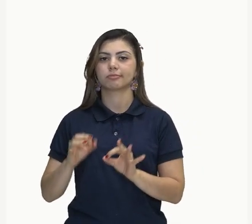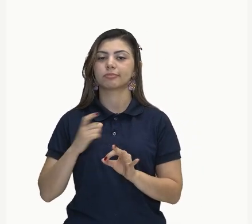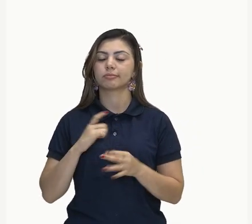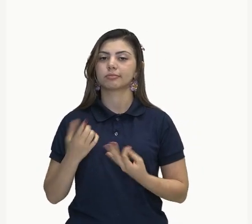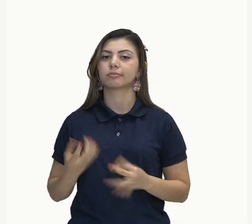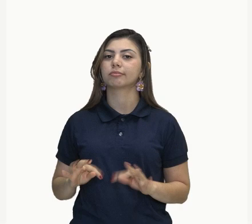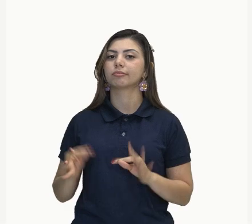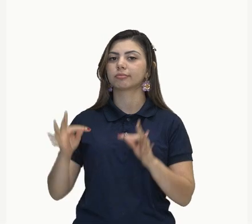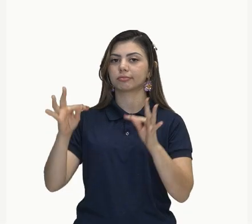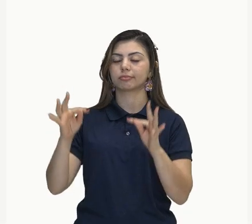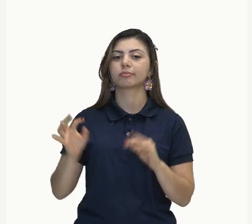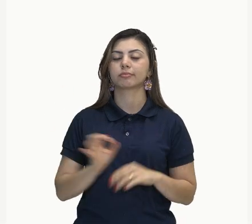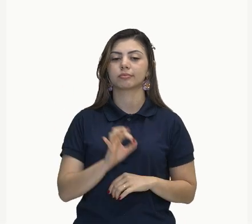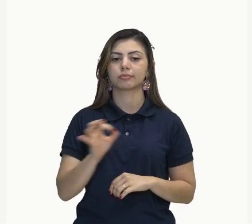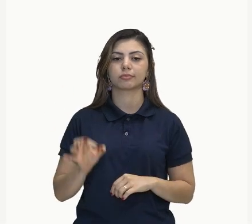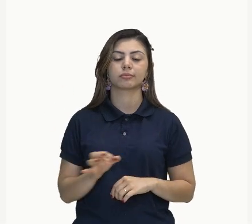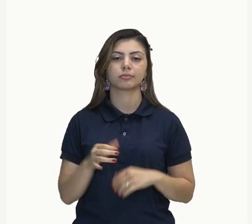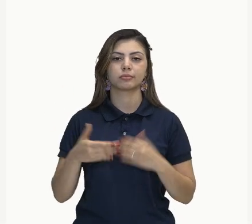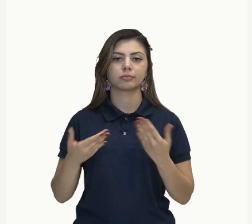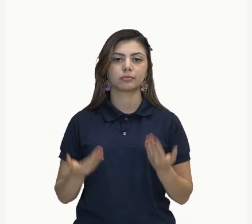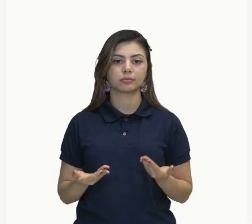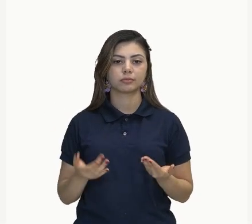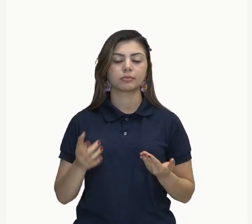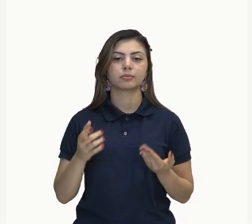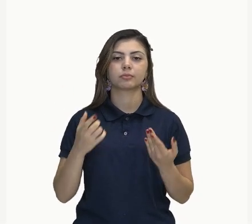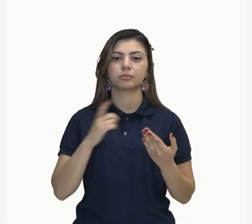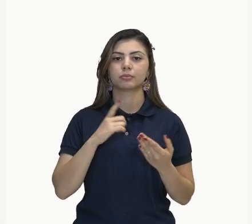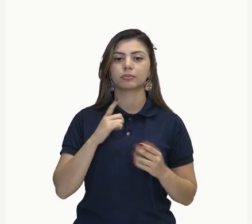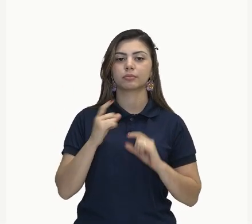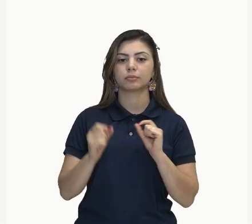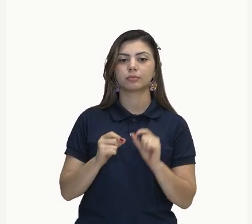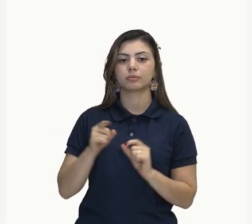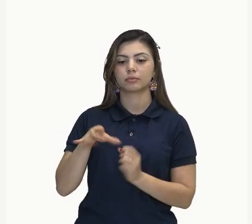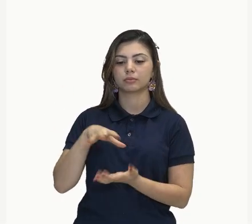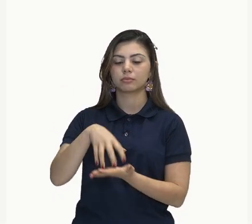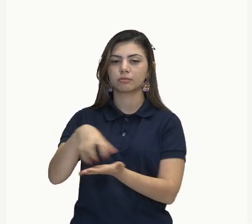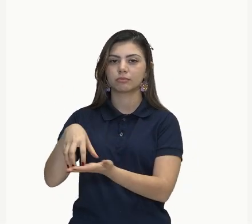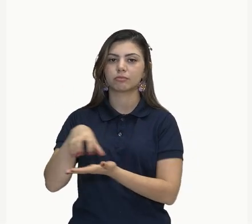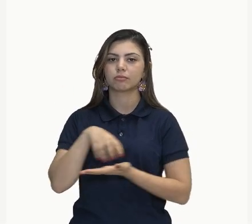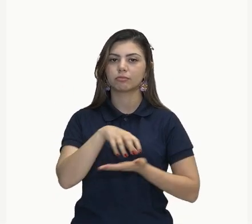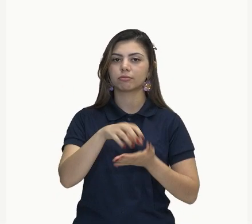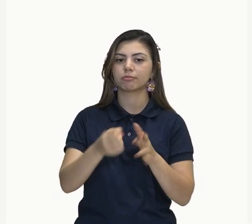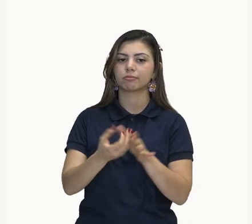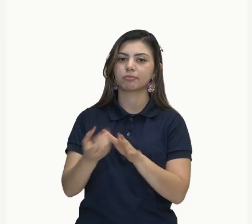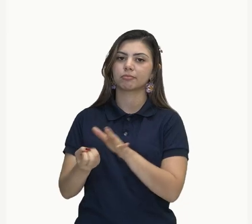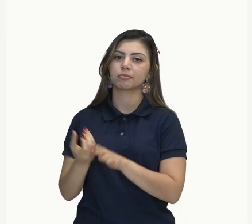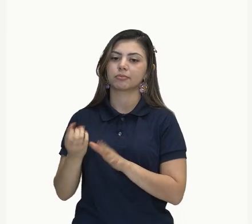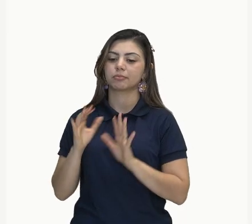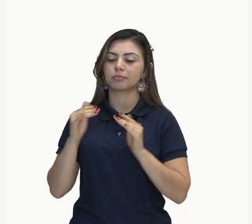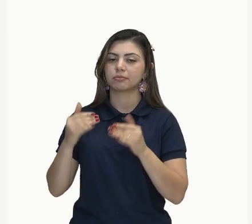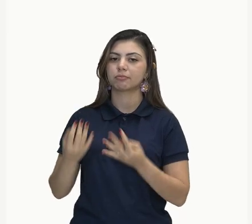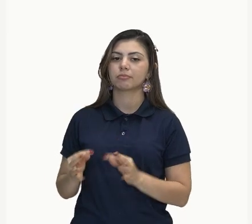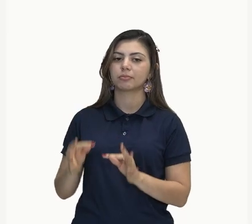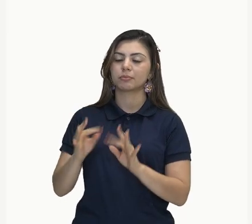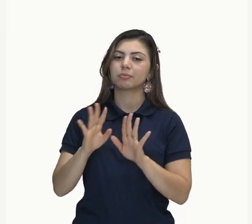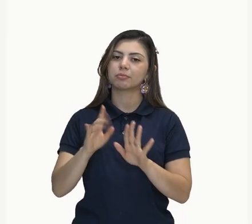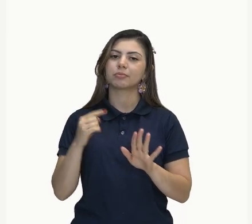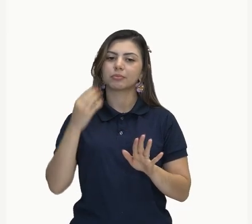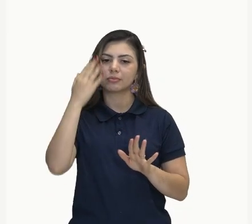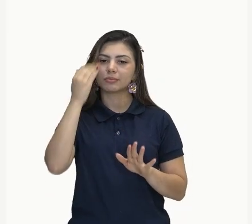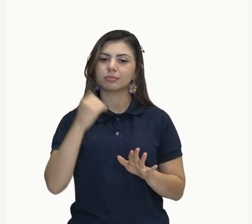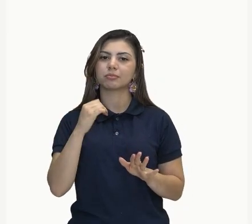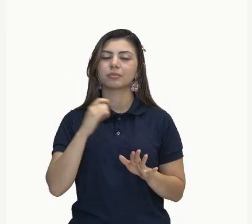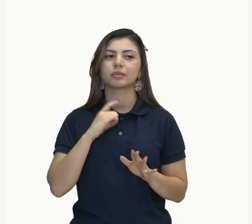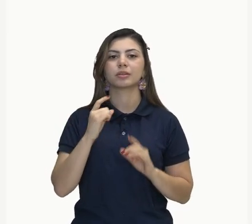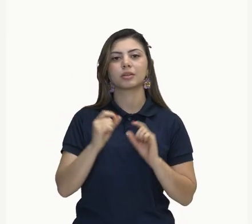mais sofisticados e não acontecem o aumento dos centros tecnológicos. No entanto, nem tudo são flores na globalização, como